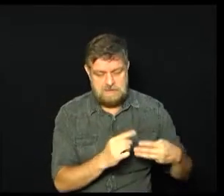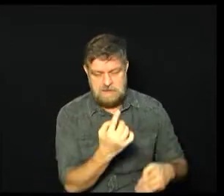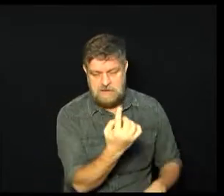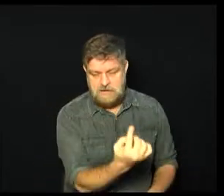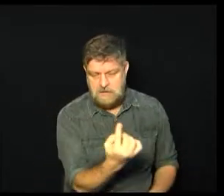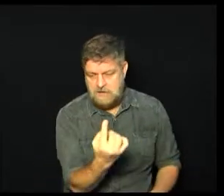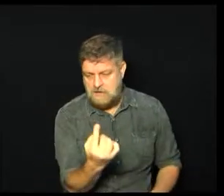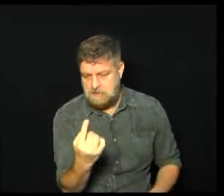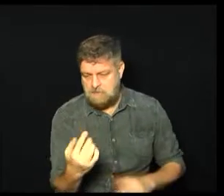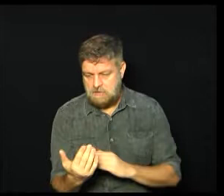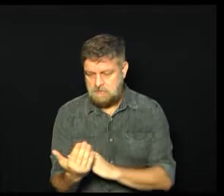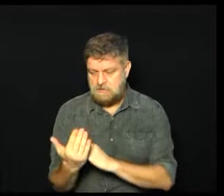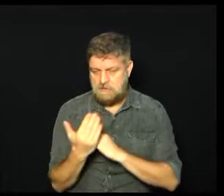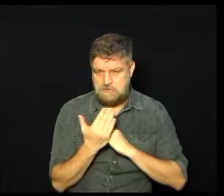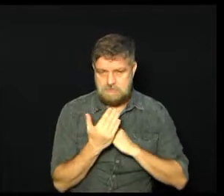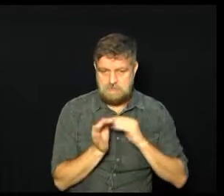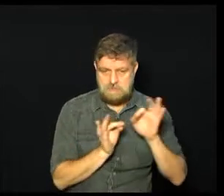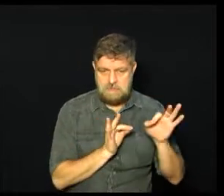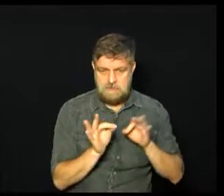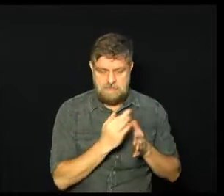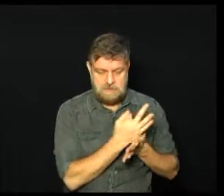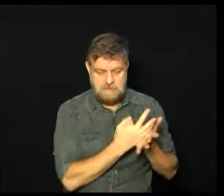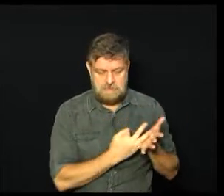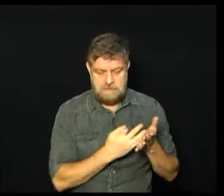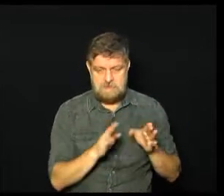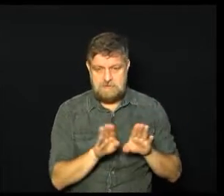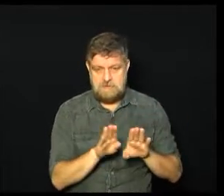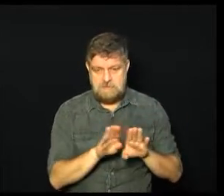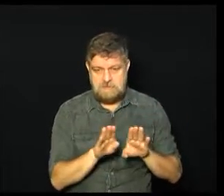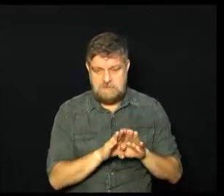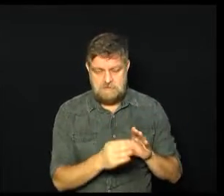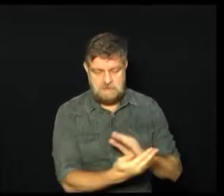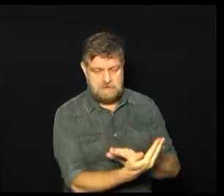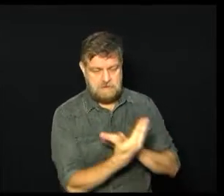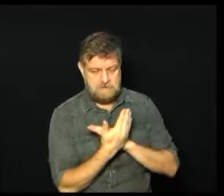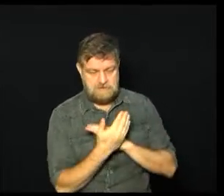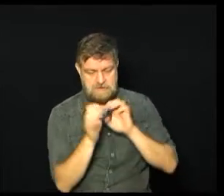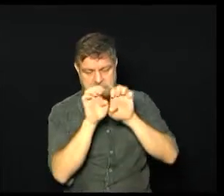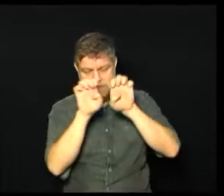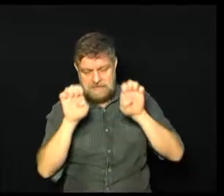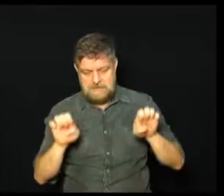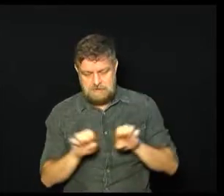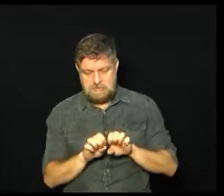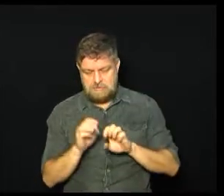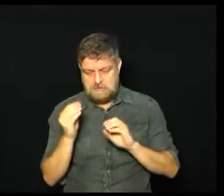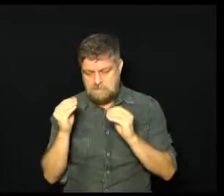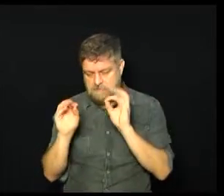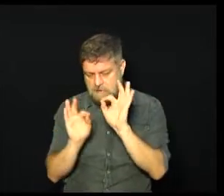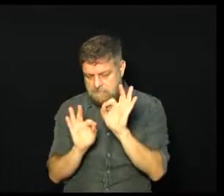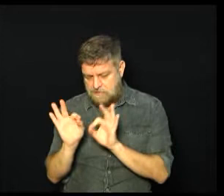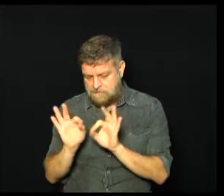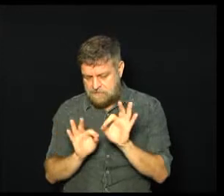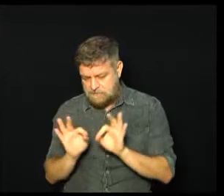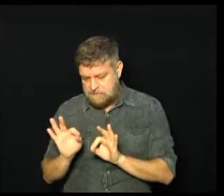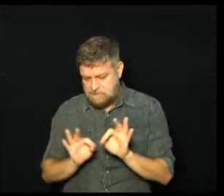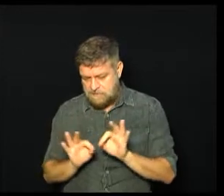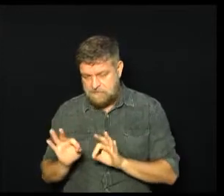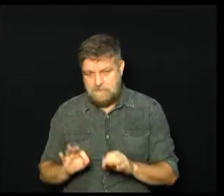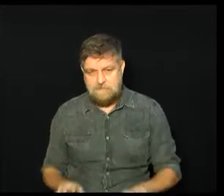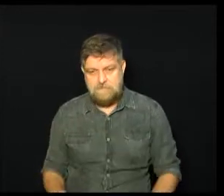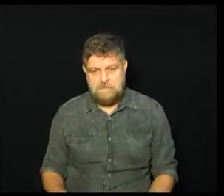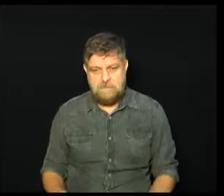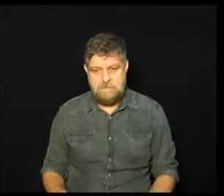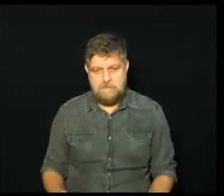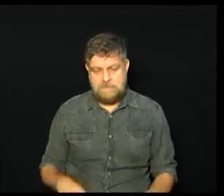nos ajudaram, e os que estão nos assistindo, que nos ajudaram na estruturação deste trabalho. E, nesse